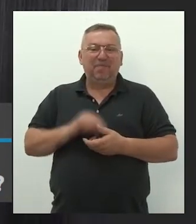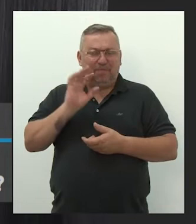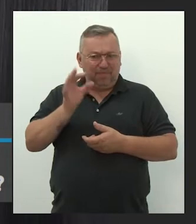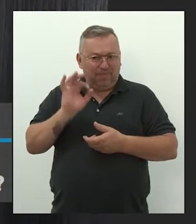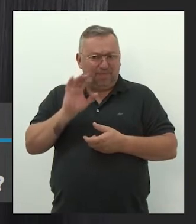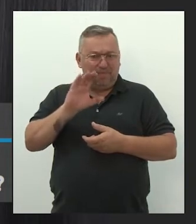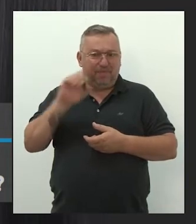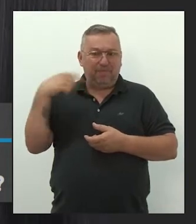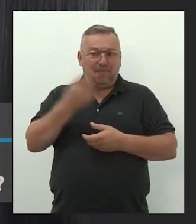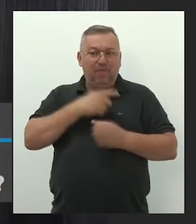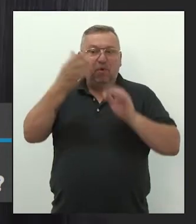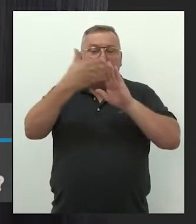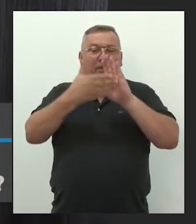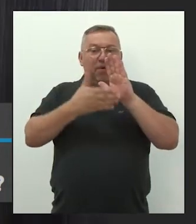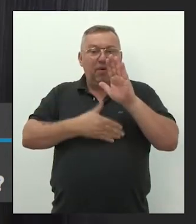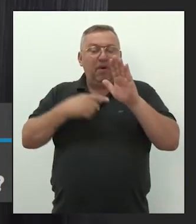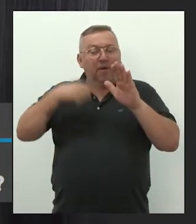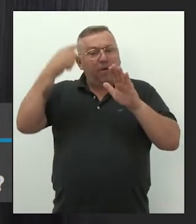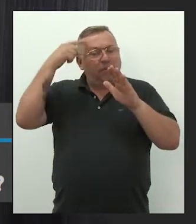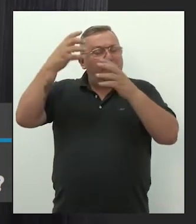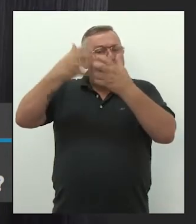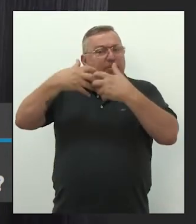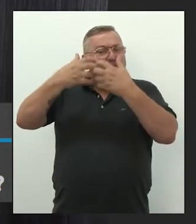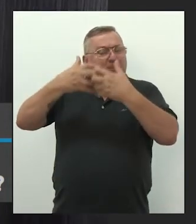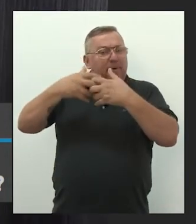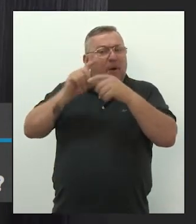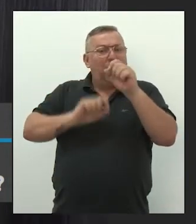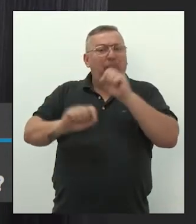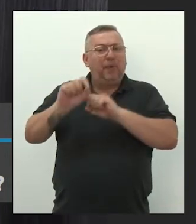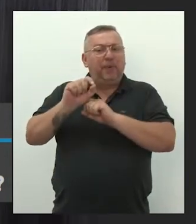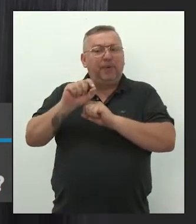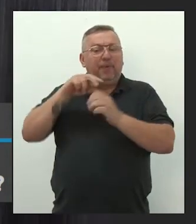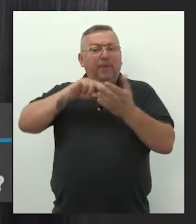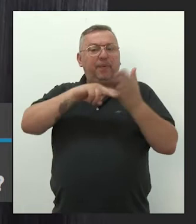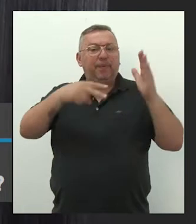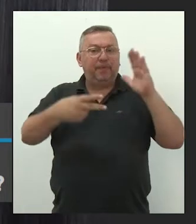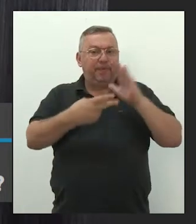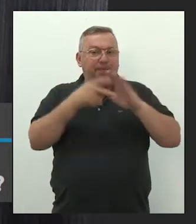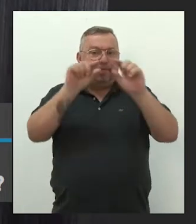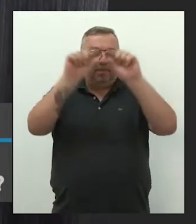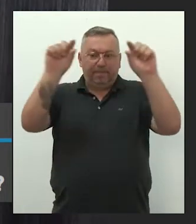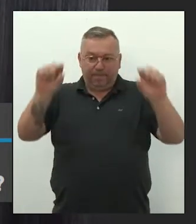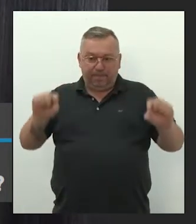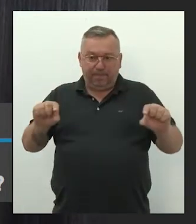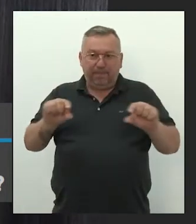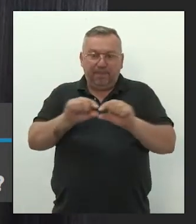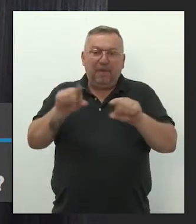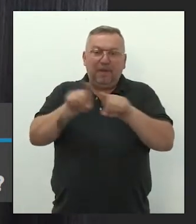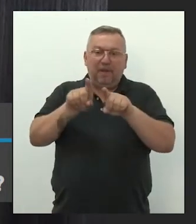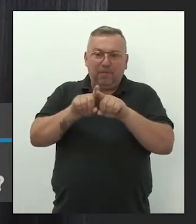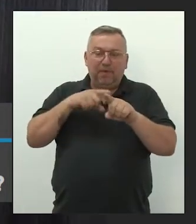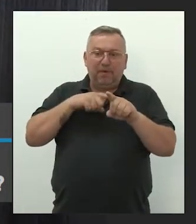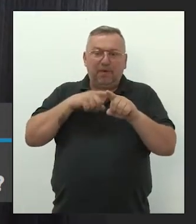exatamente isso. A nossa proposta é que eles reflitam mesmo sobre o fato do significado de perímetro, que ele é